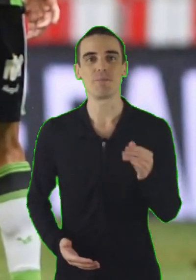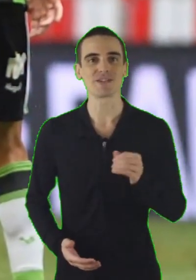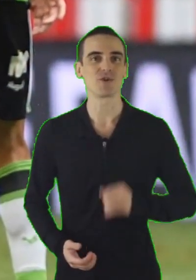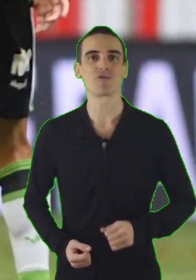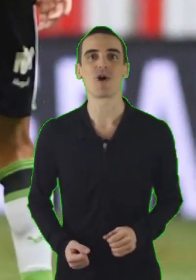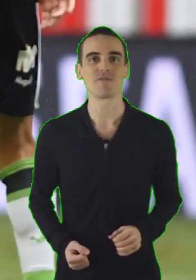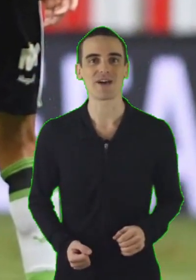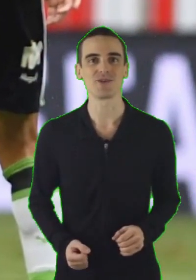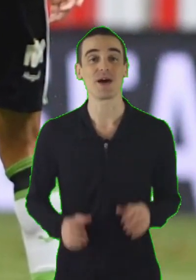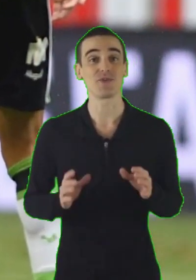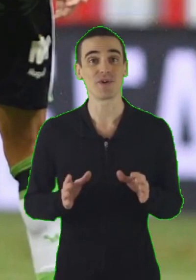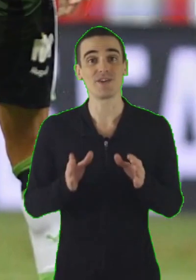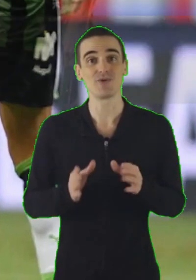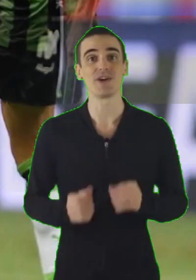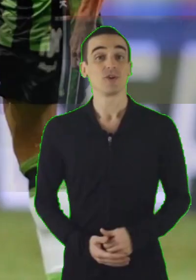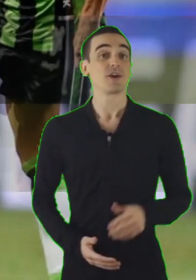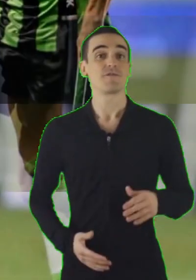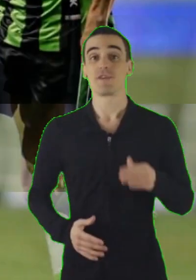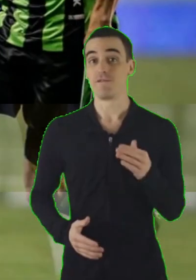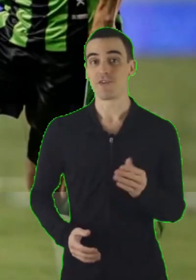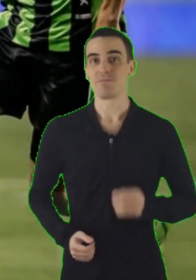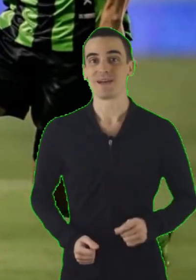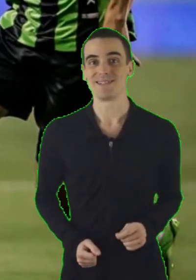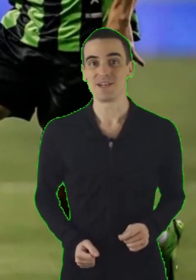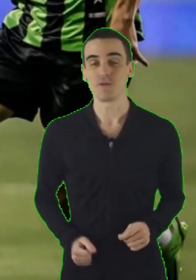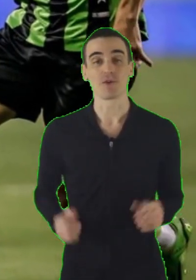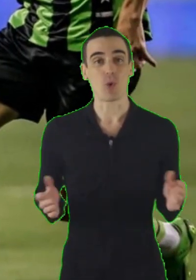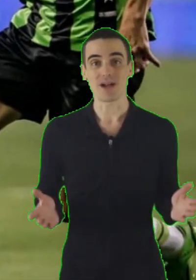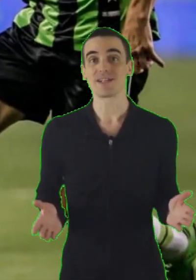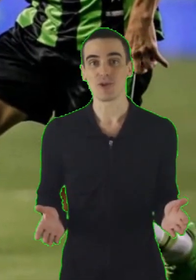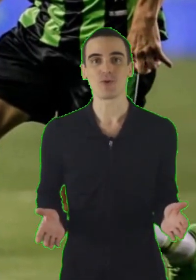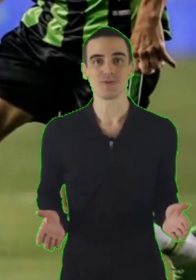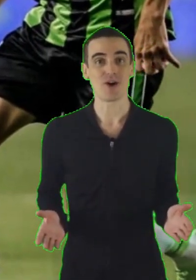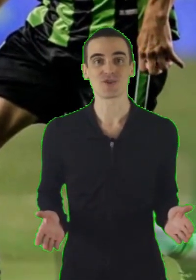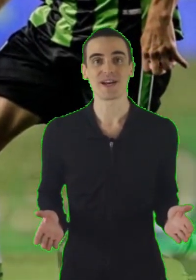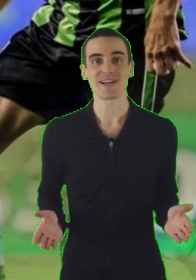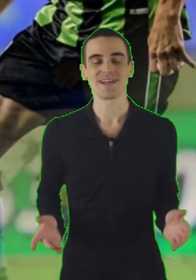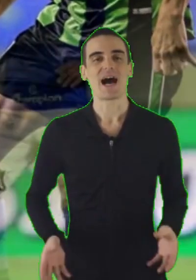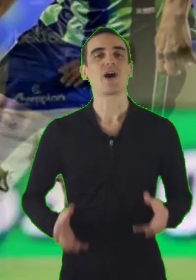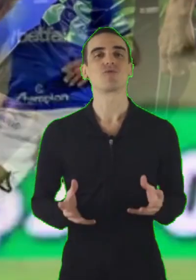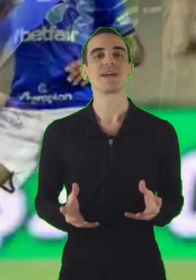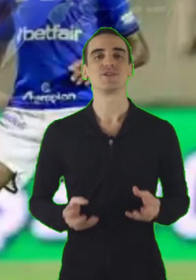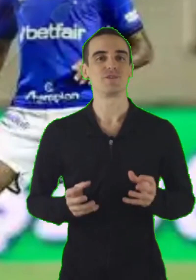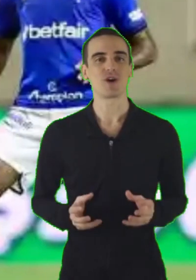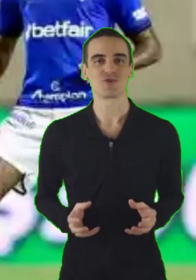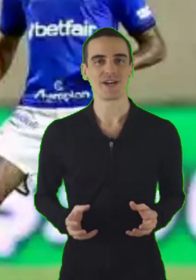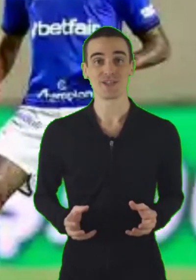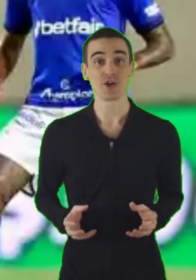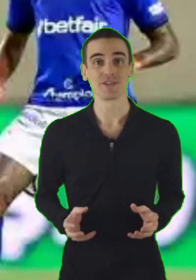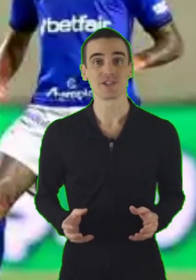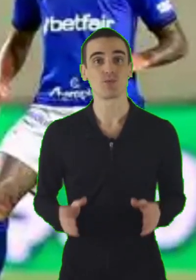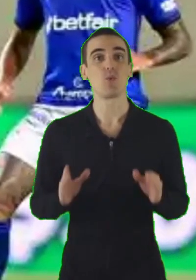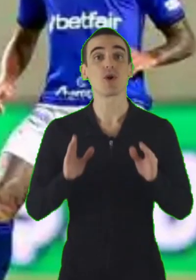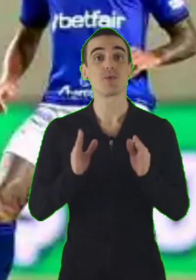que não vence em casa e tem atuação ruim contra o vice-lanterna, é necessário, mais do que nunca, comemorar cada vitória e seguir com a contagem regressiva para o